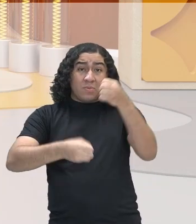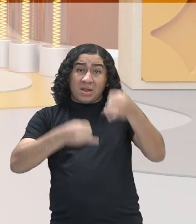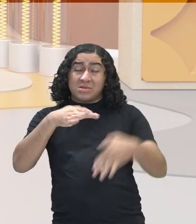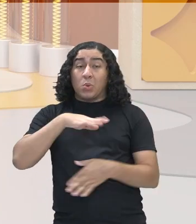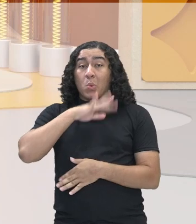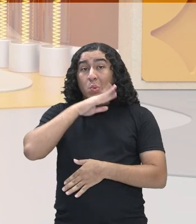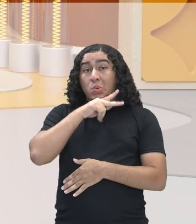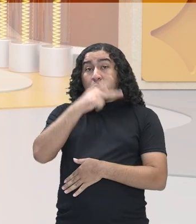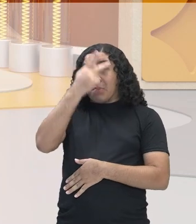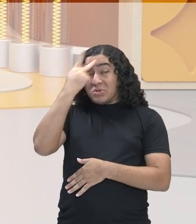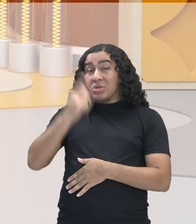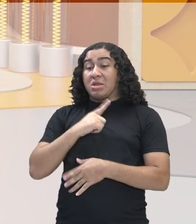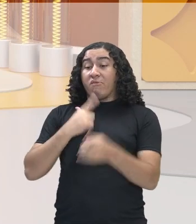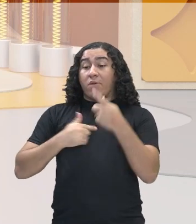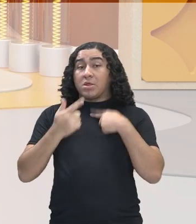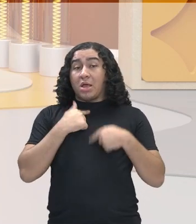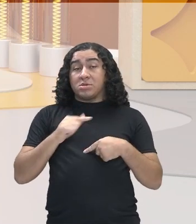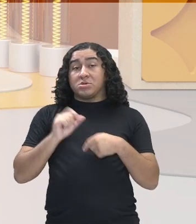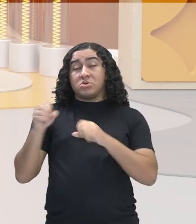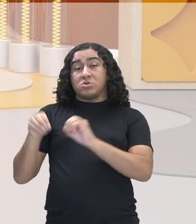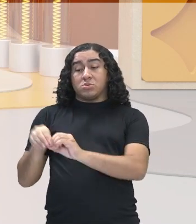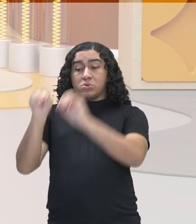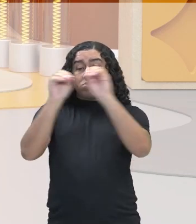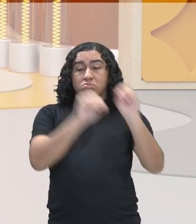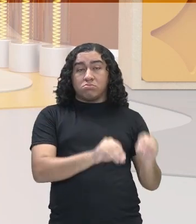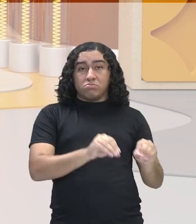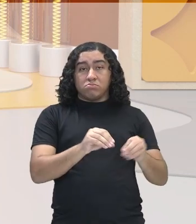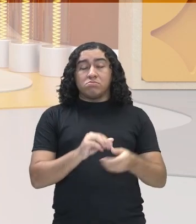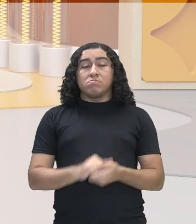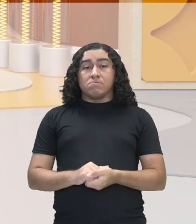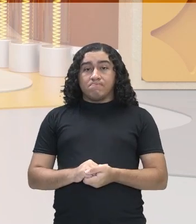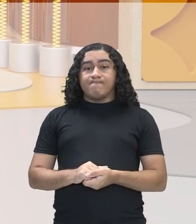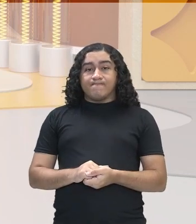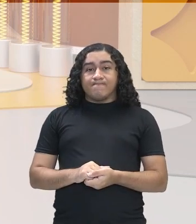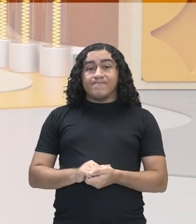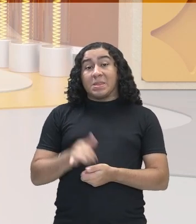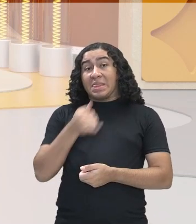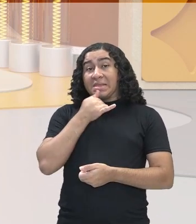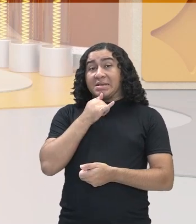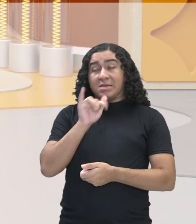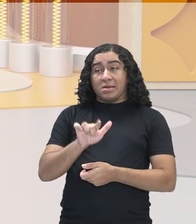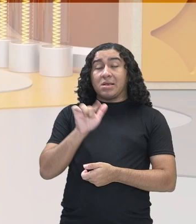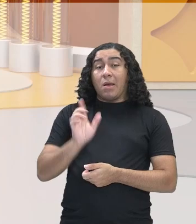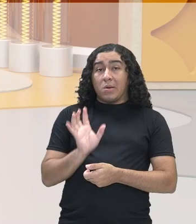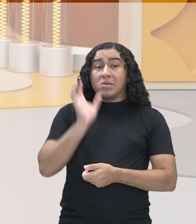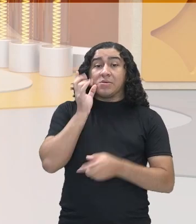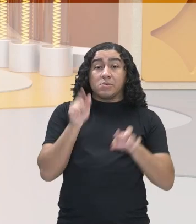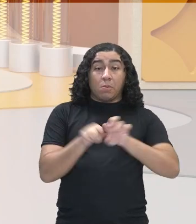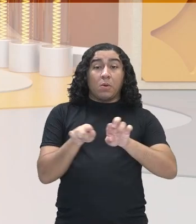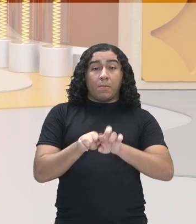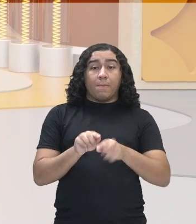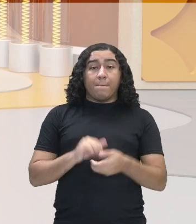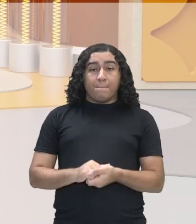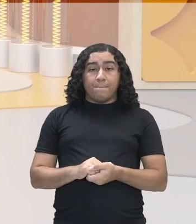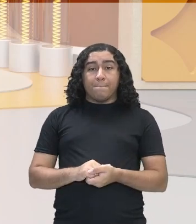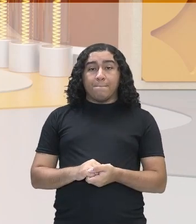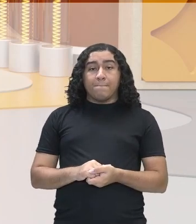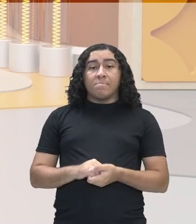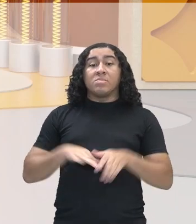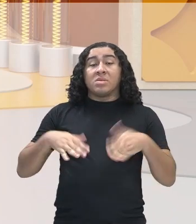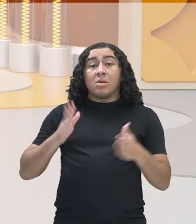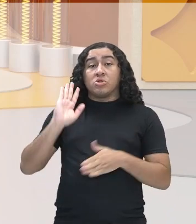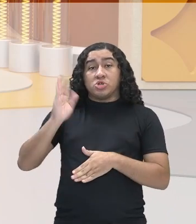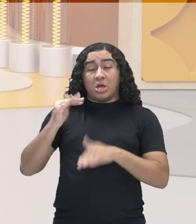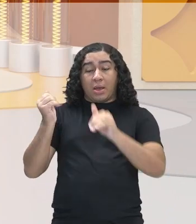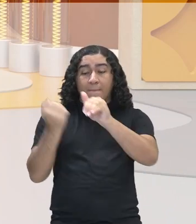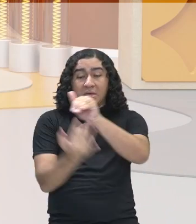as pessoas saírem dali do lugar de onde elas vivem. Infelizmente, essa situação acontece. Pessoal, a gente já falou sobre a questão da